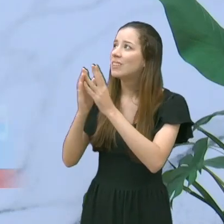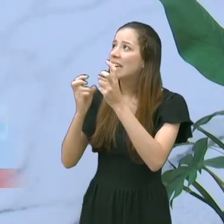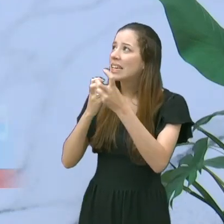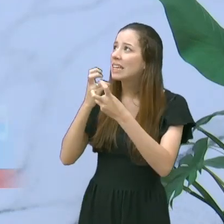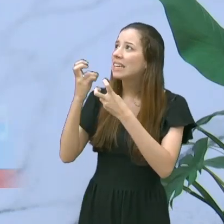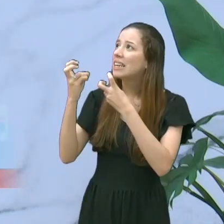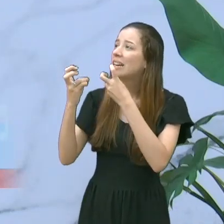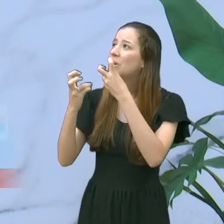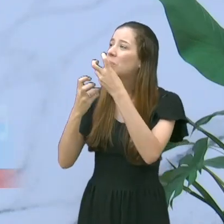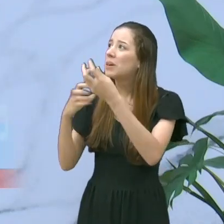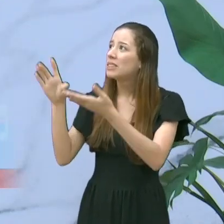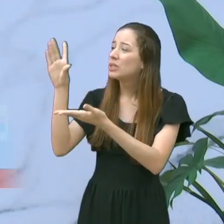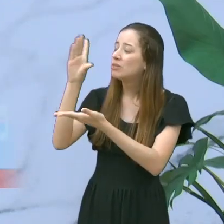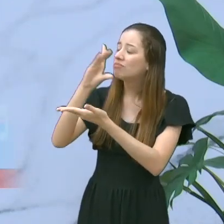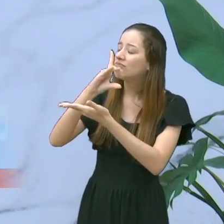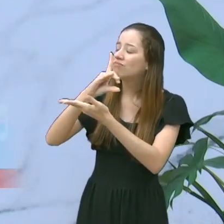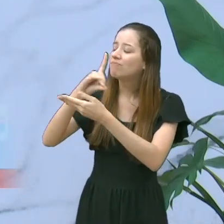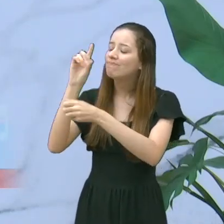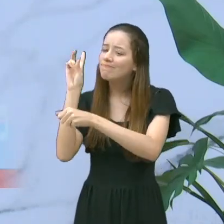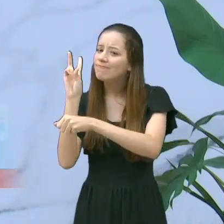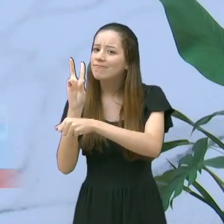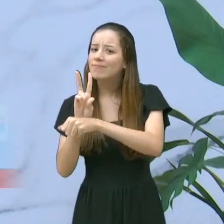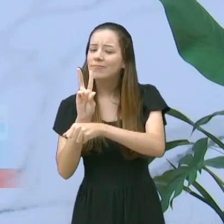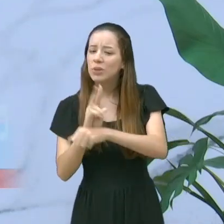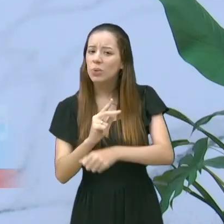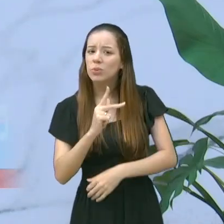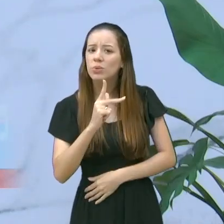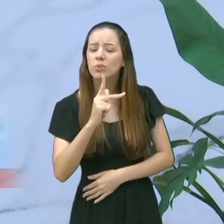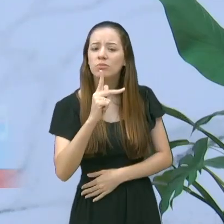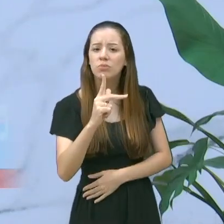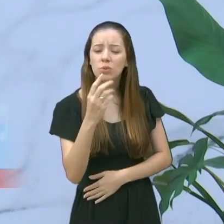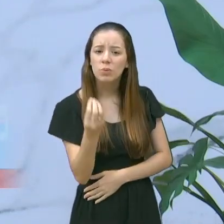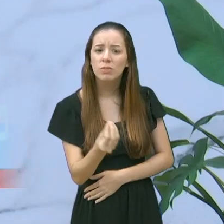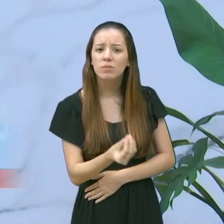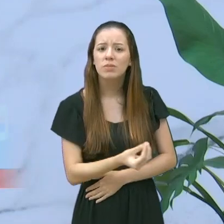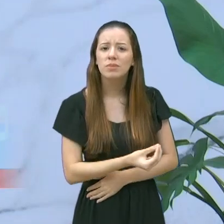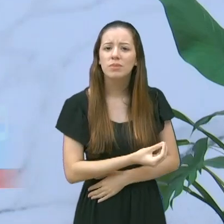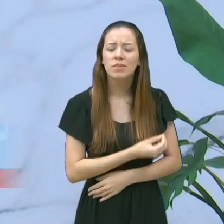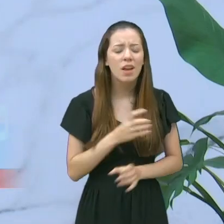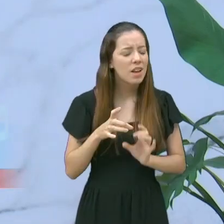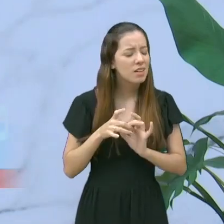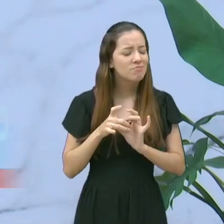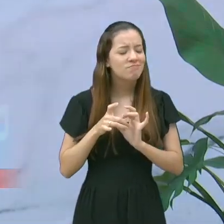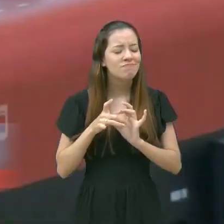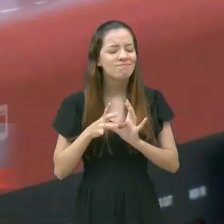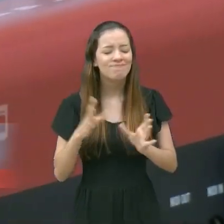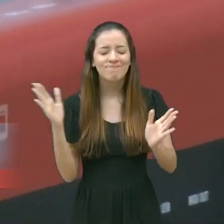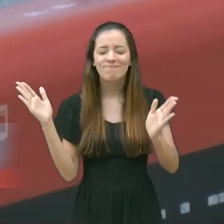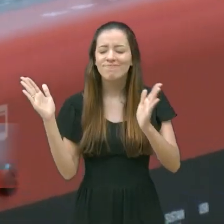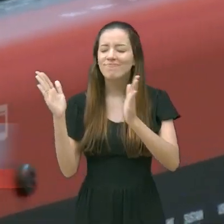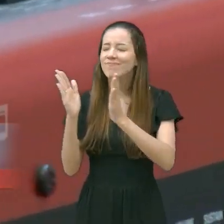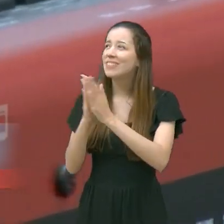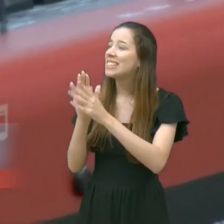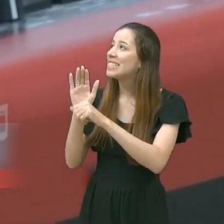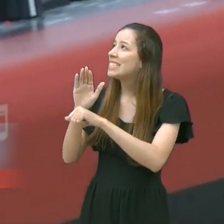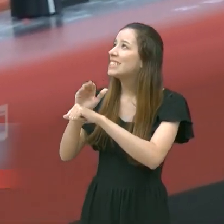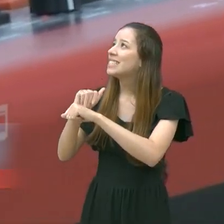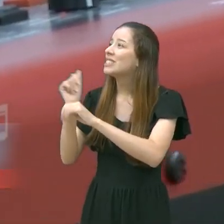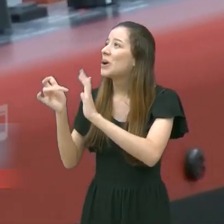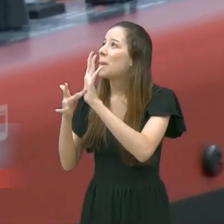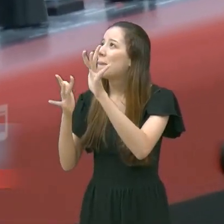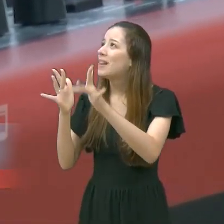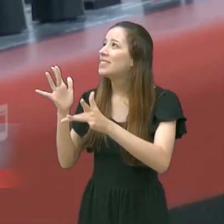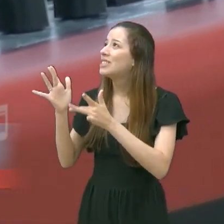ajudar. É nas horas mais difíceis que ele mais te vê. Pode chamar esse homem que ele tem poder.